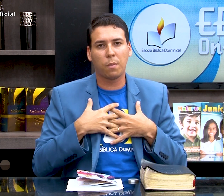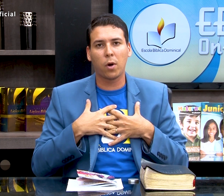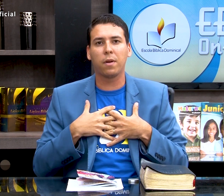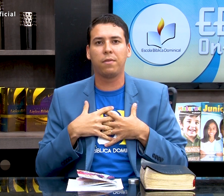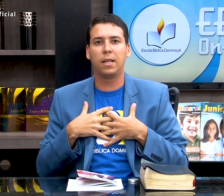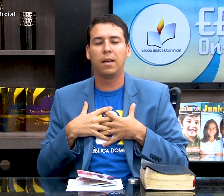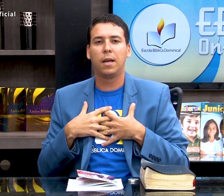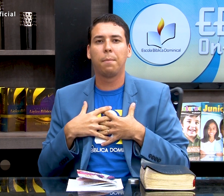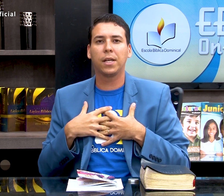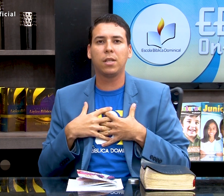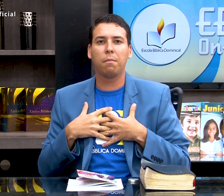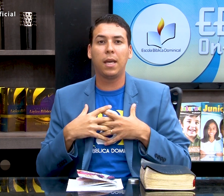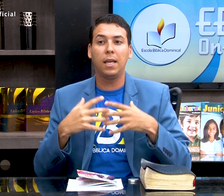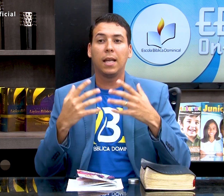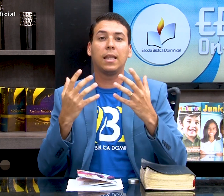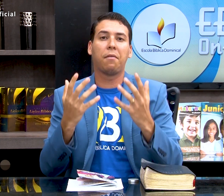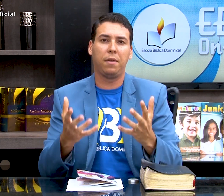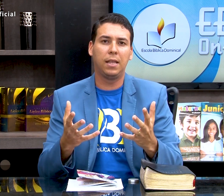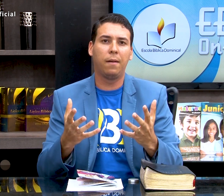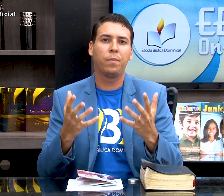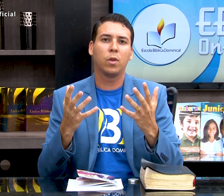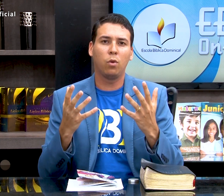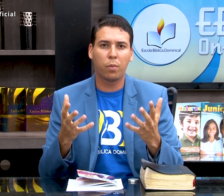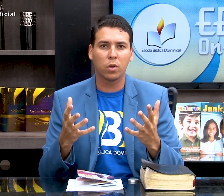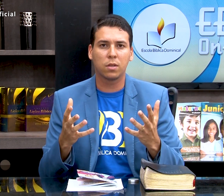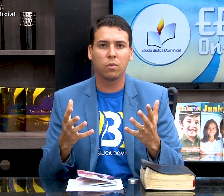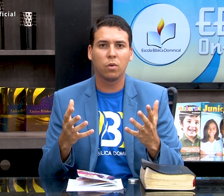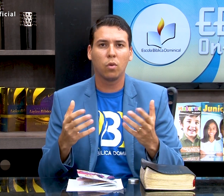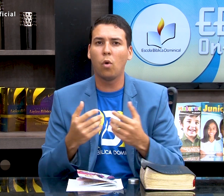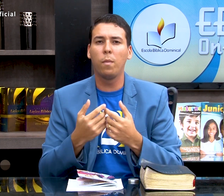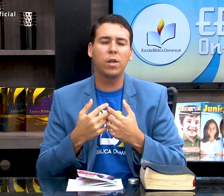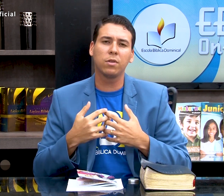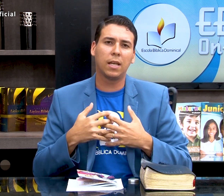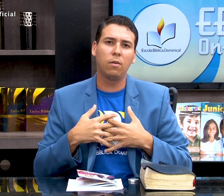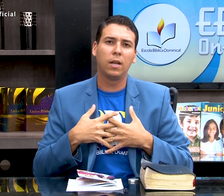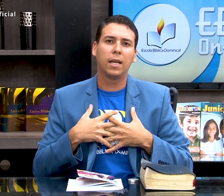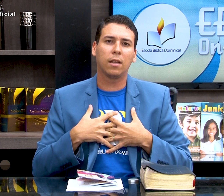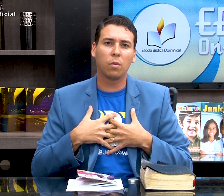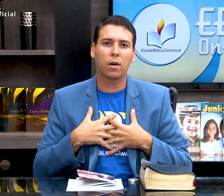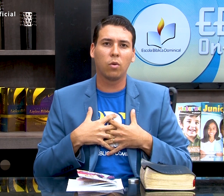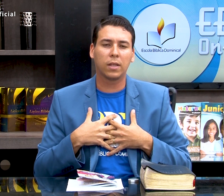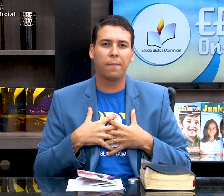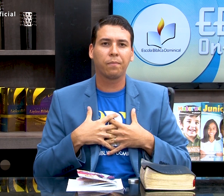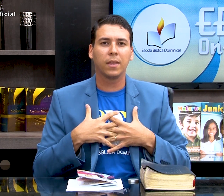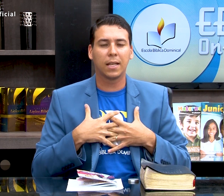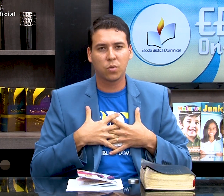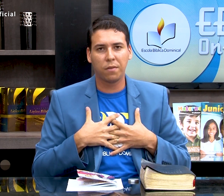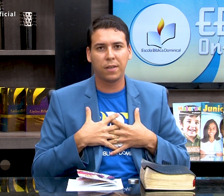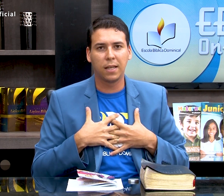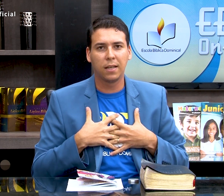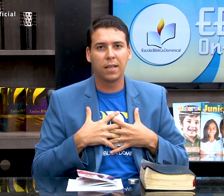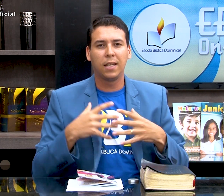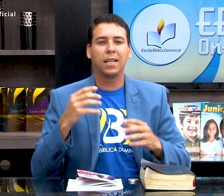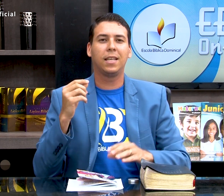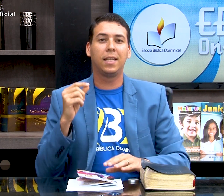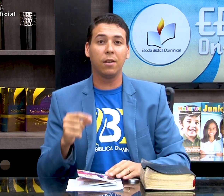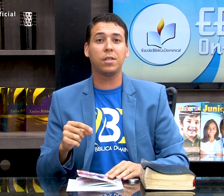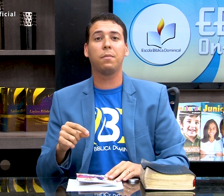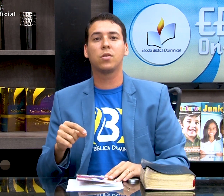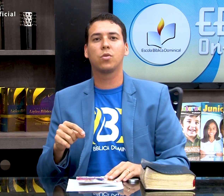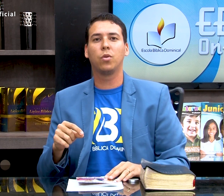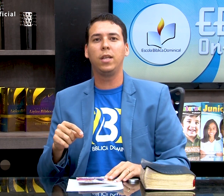vida da sua própria vida mas também da vida do próximo com o mesmo zelo que toma conta da sua vida